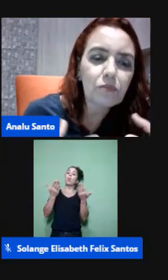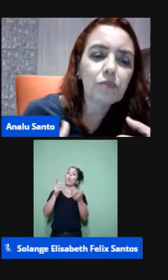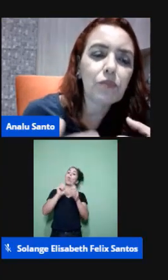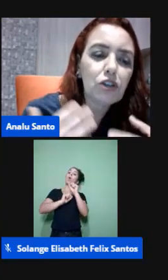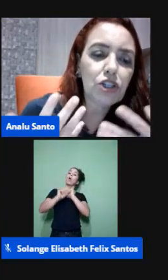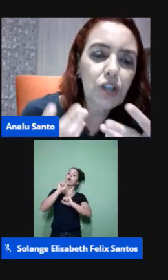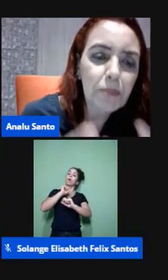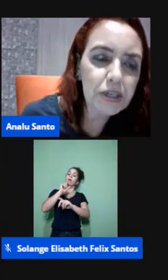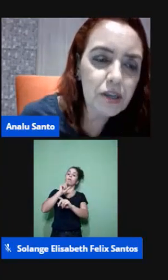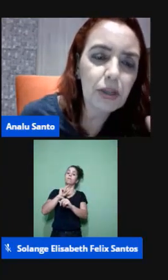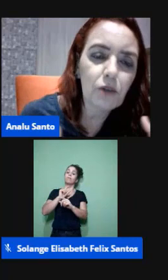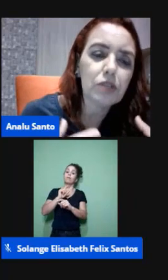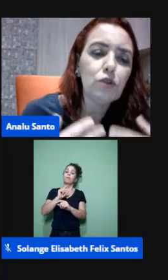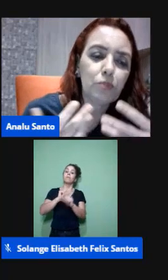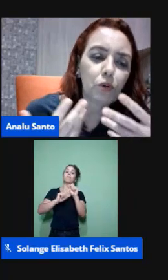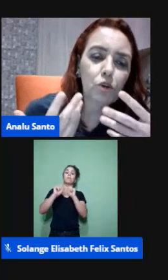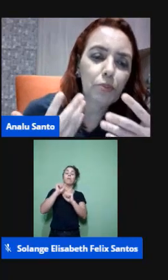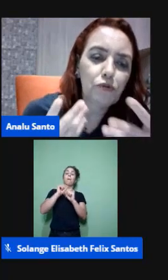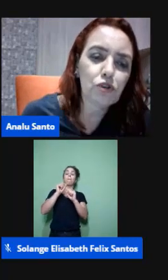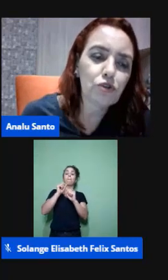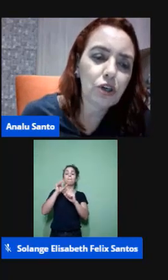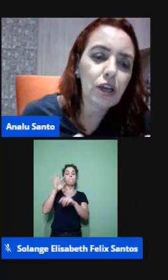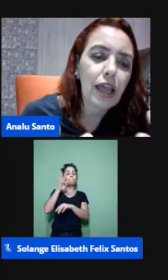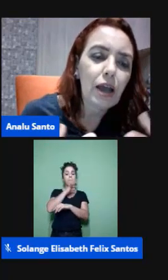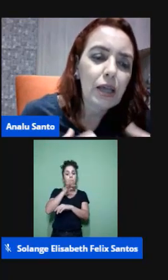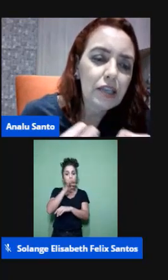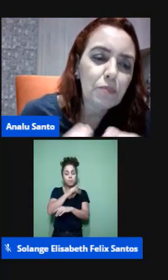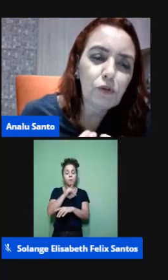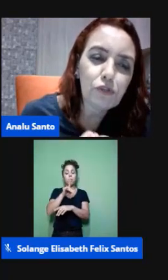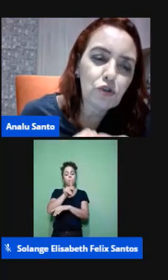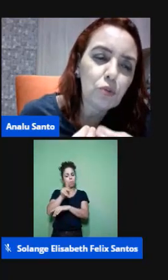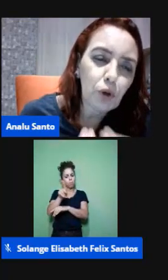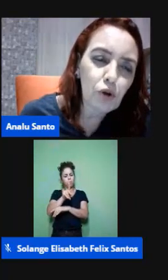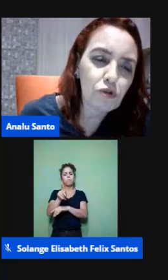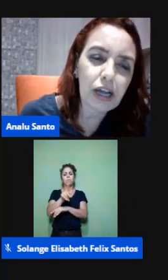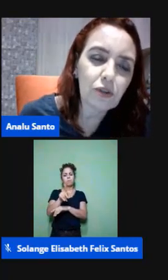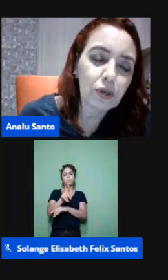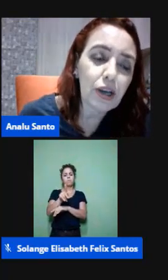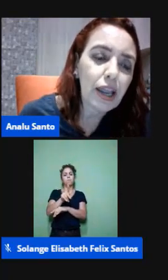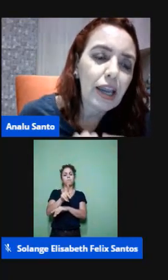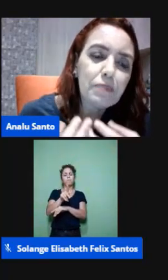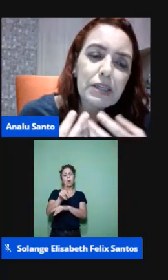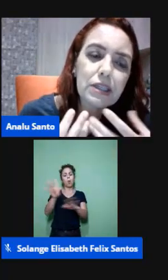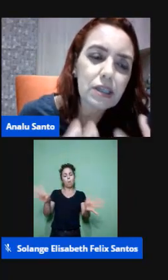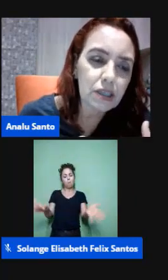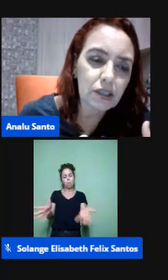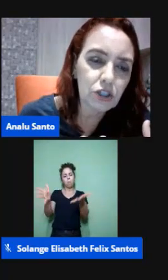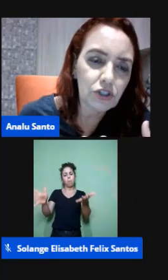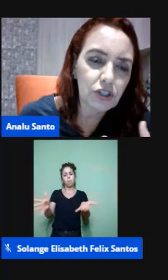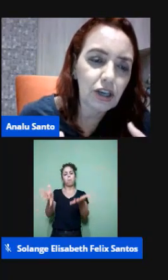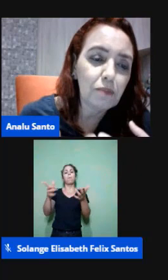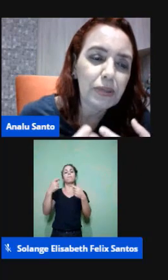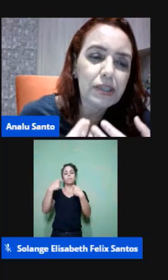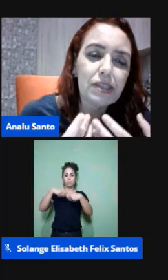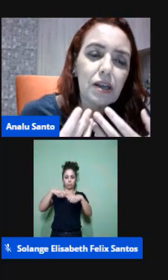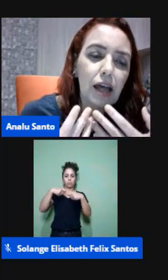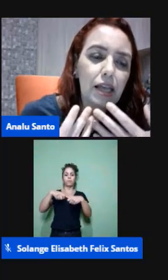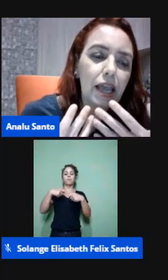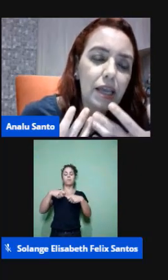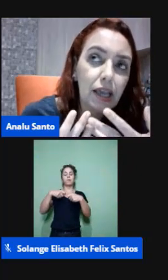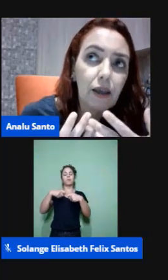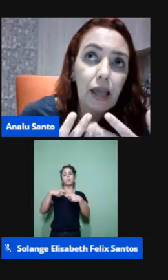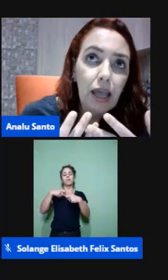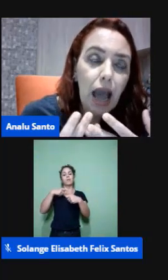tem, né? A gente já percebeu que o professor, esse professor provocador, ele precisa existir, ele